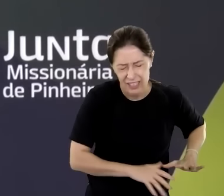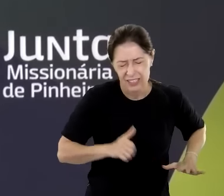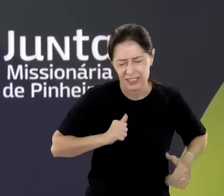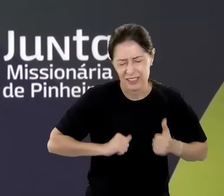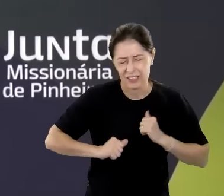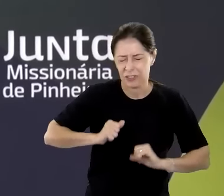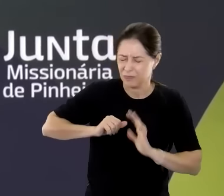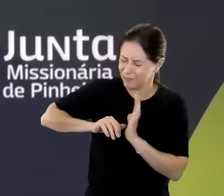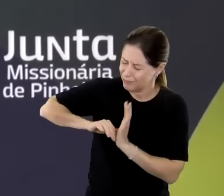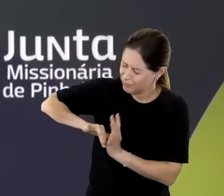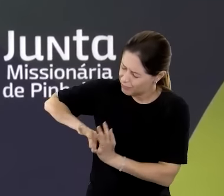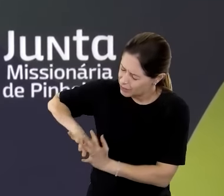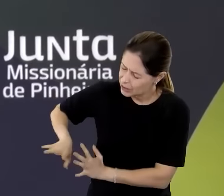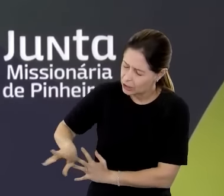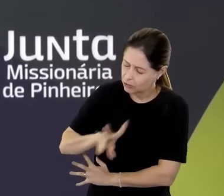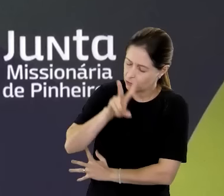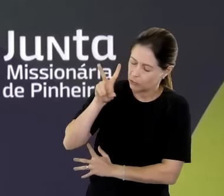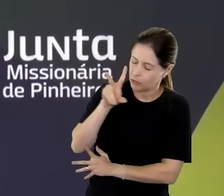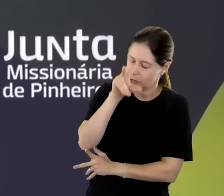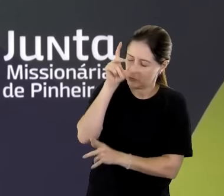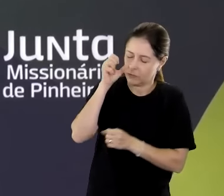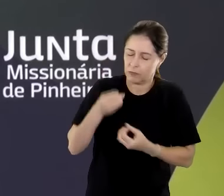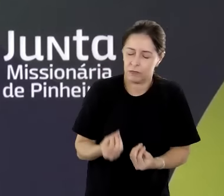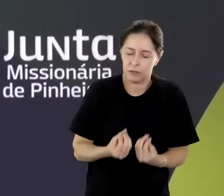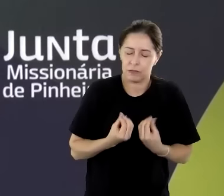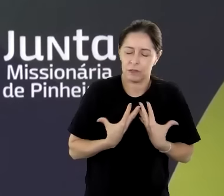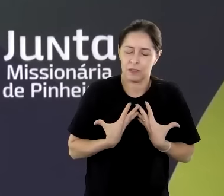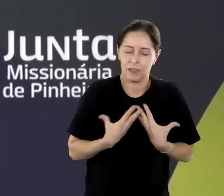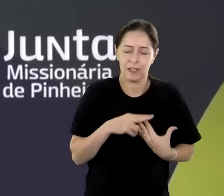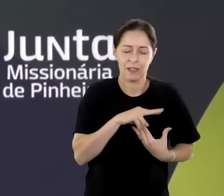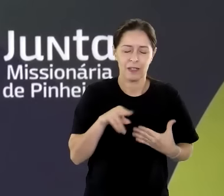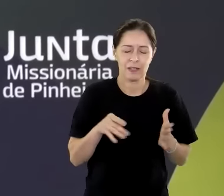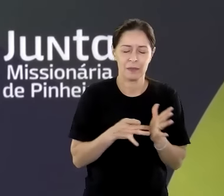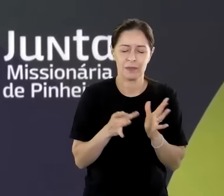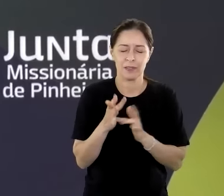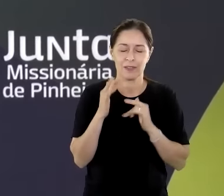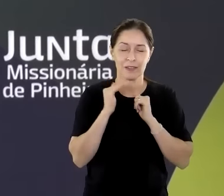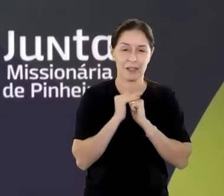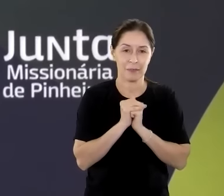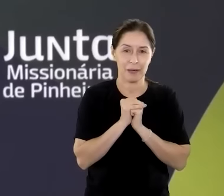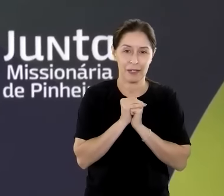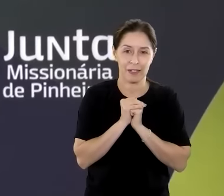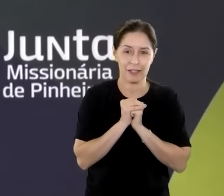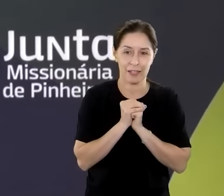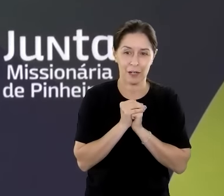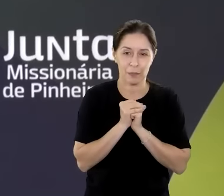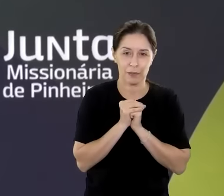fortalece-nos nesta manhã. E a nossa oração em nome de Jesus. Amém.